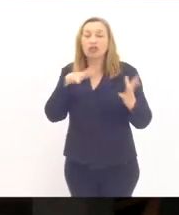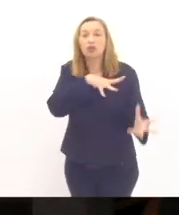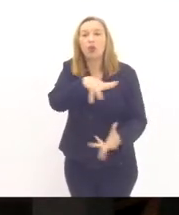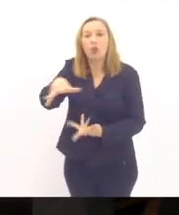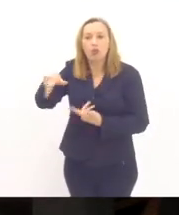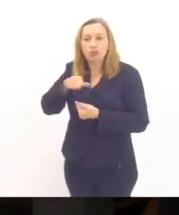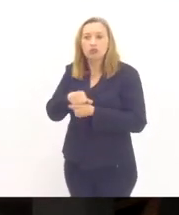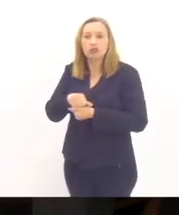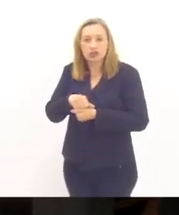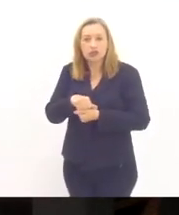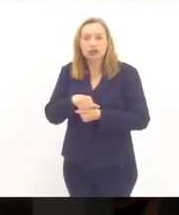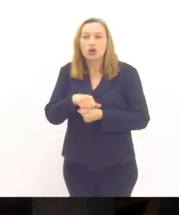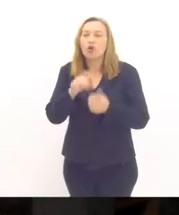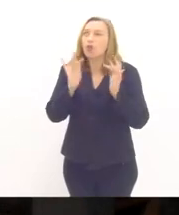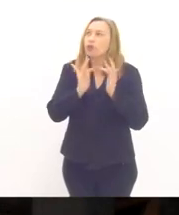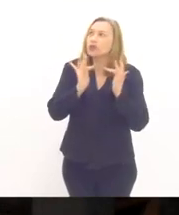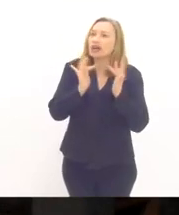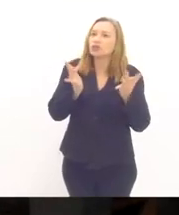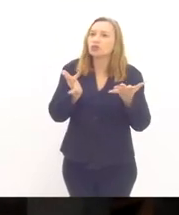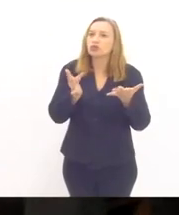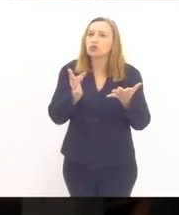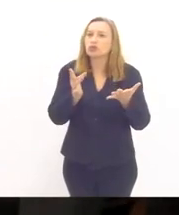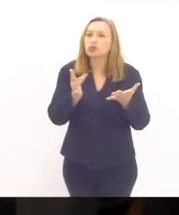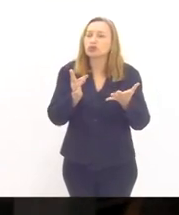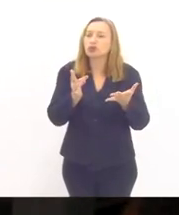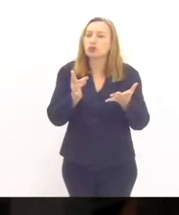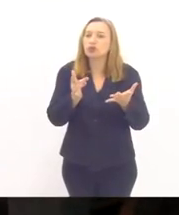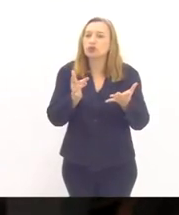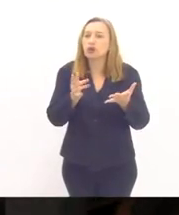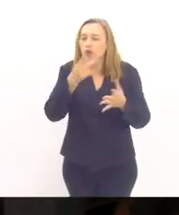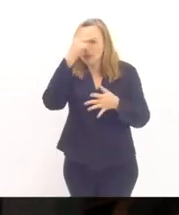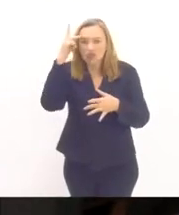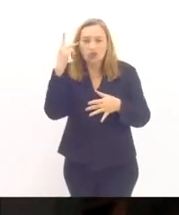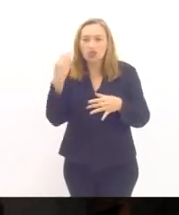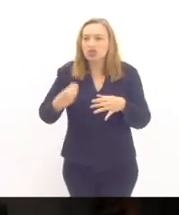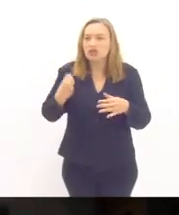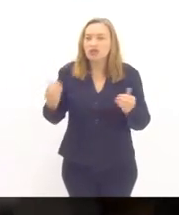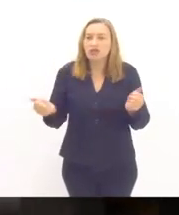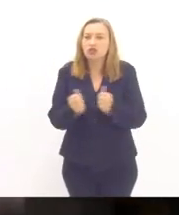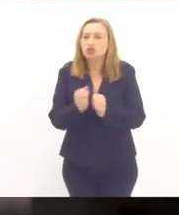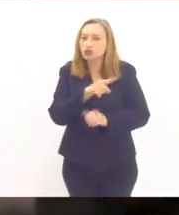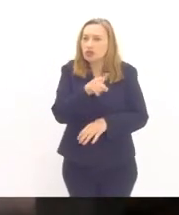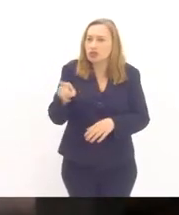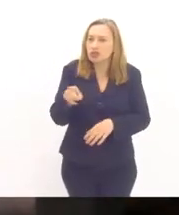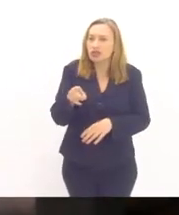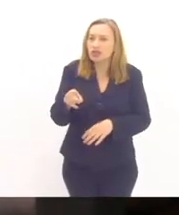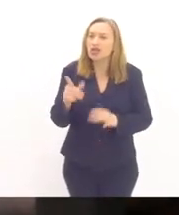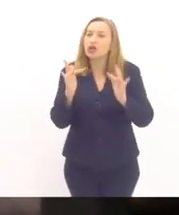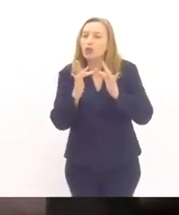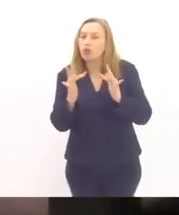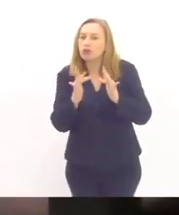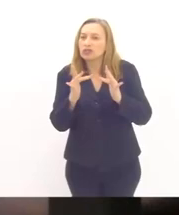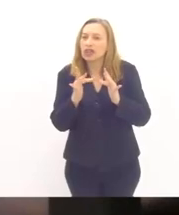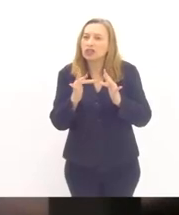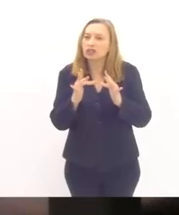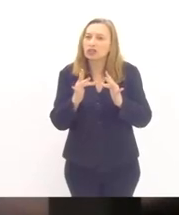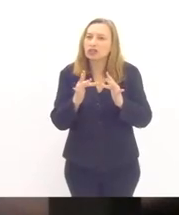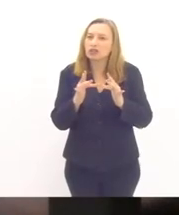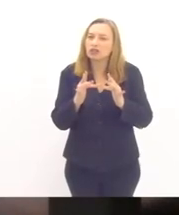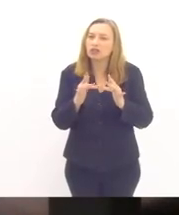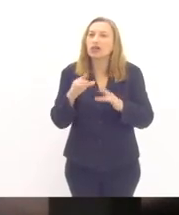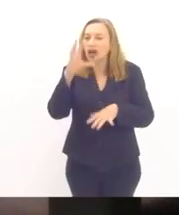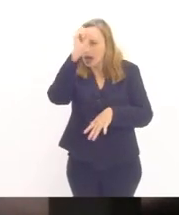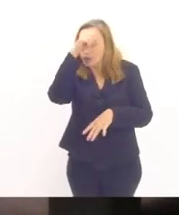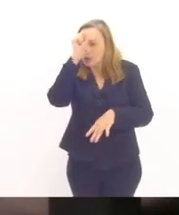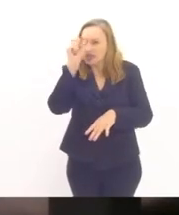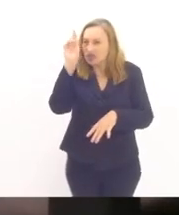É algo que te coloca em contato com os seres que estão ao seu redor, né? E te colocam, obviamente, em contato com o que você aprende na